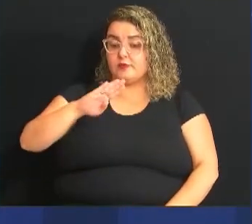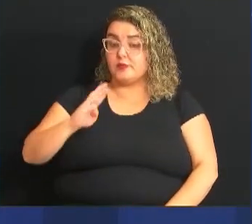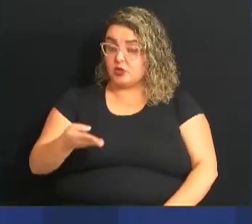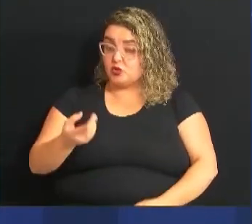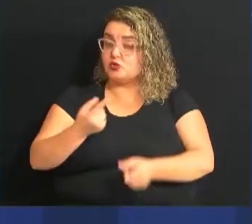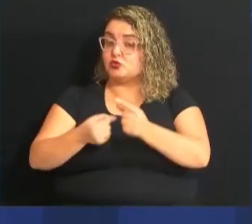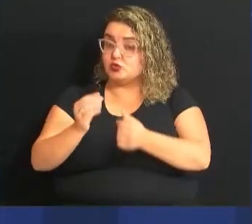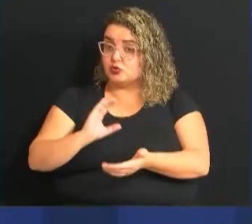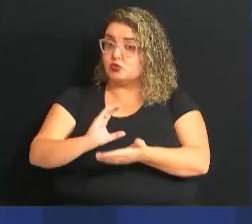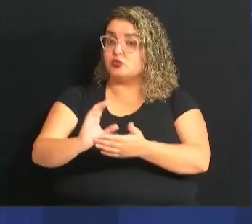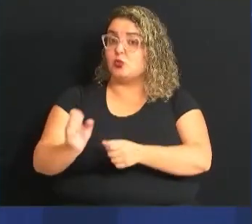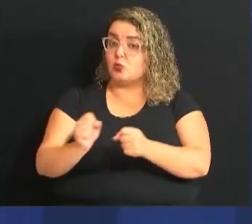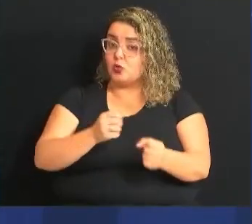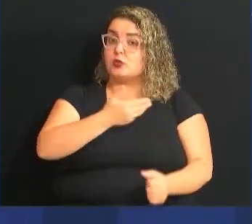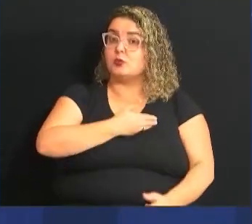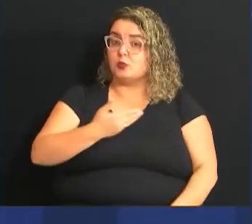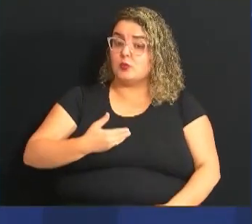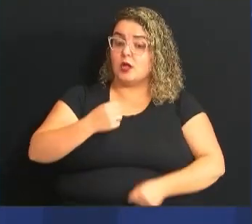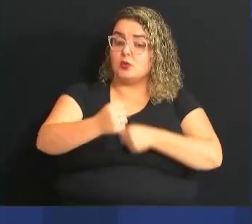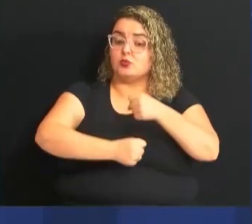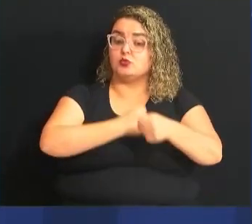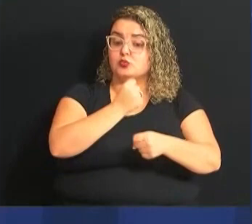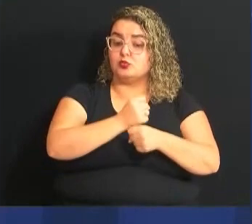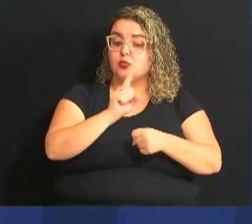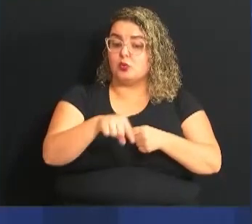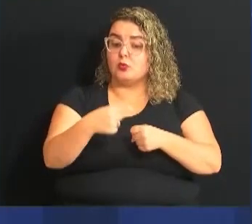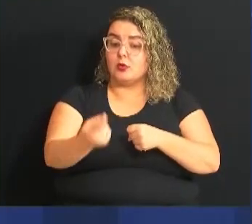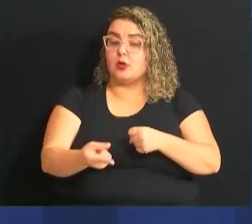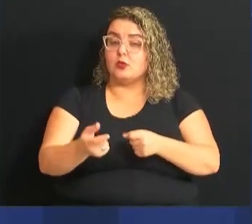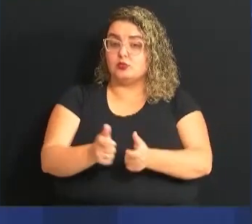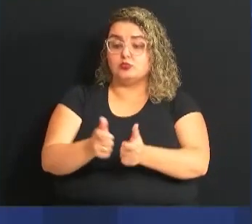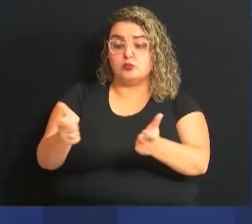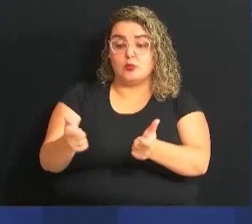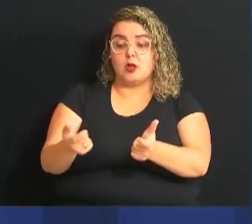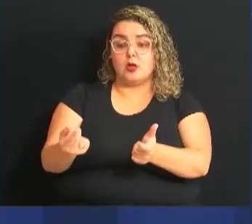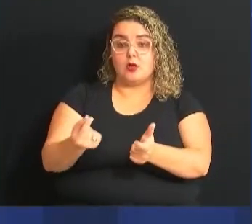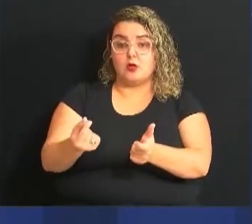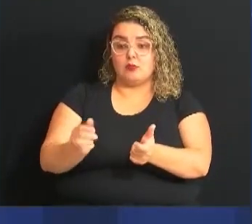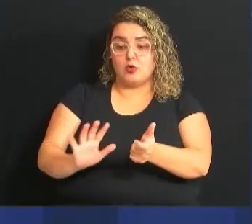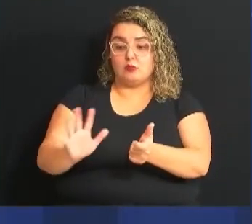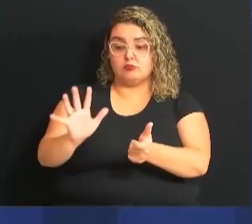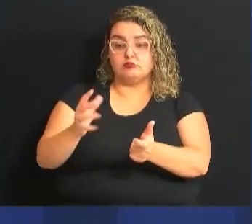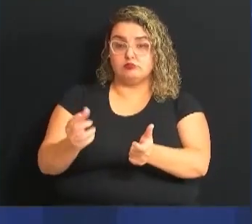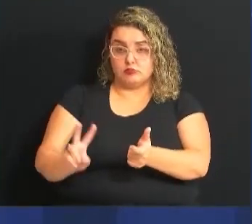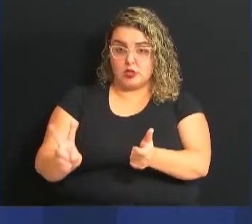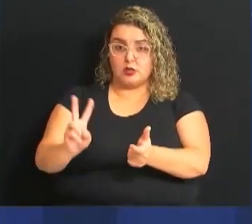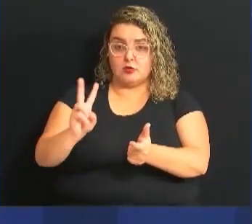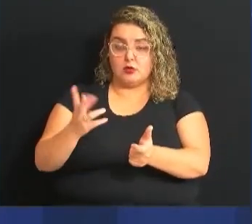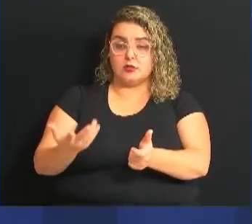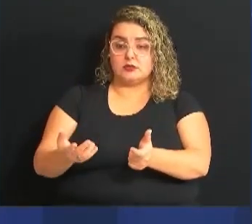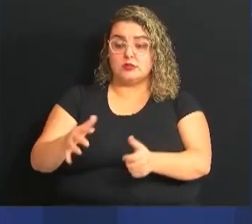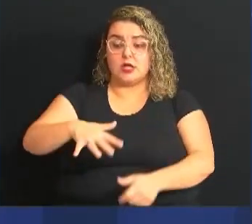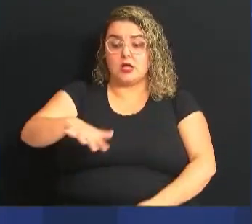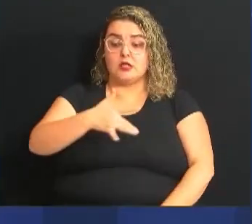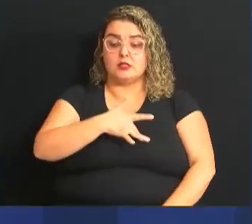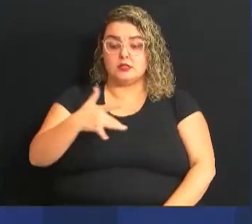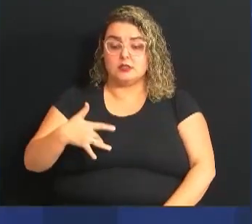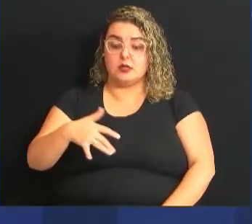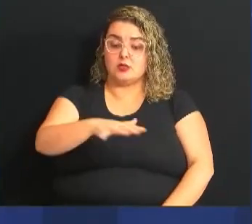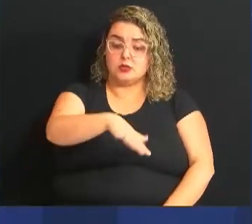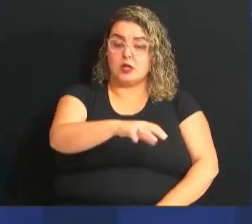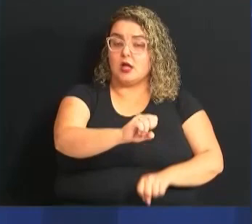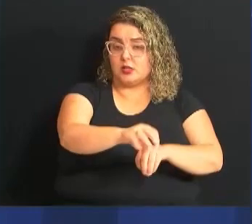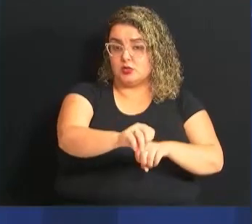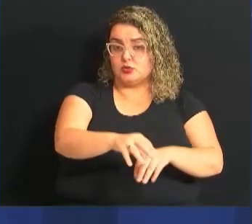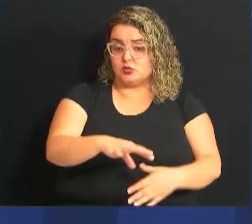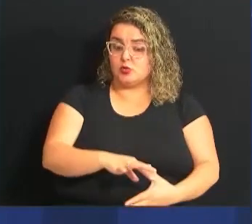poder público para o ano que vem. Os maiores valores previstos são para as áreas da saúde e da educação. O líder